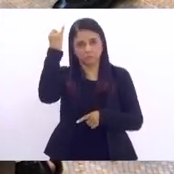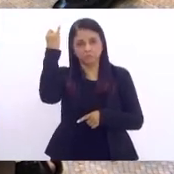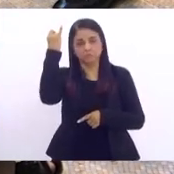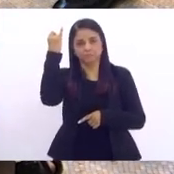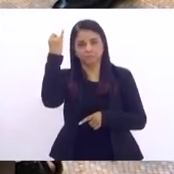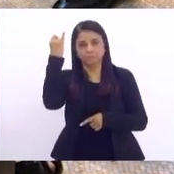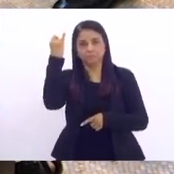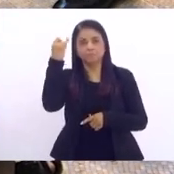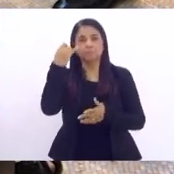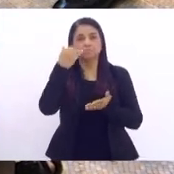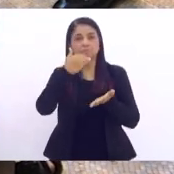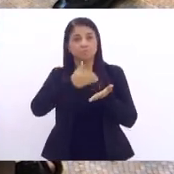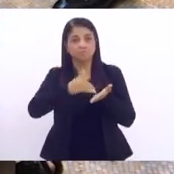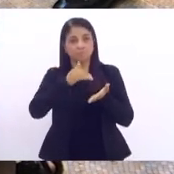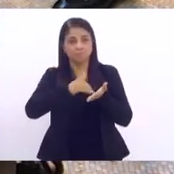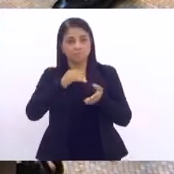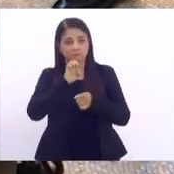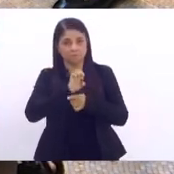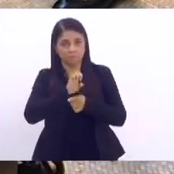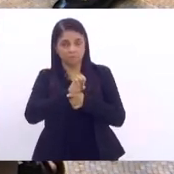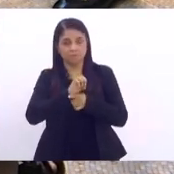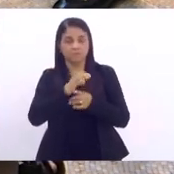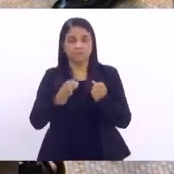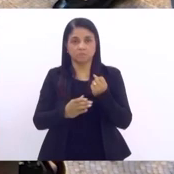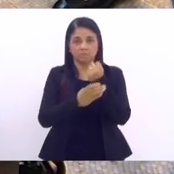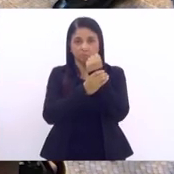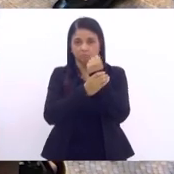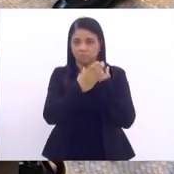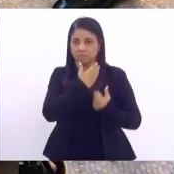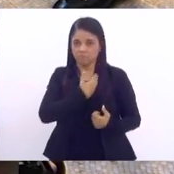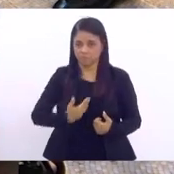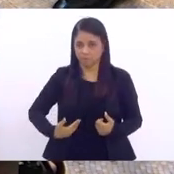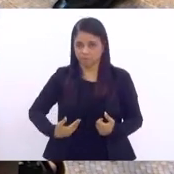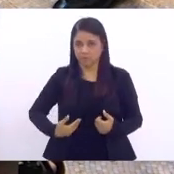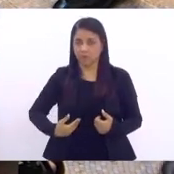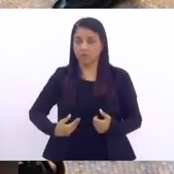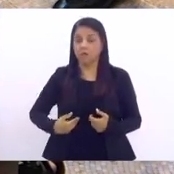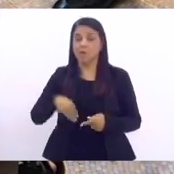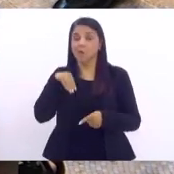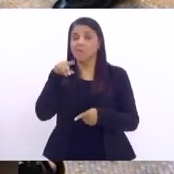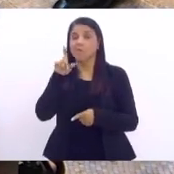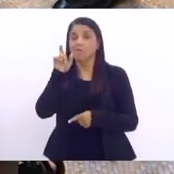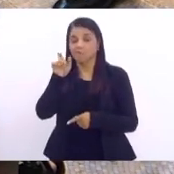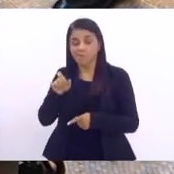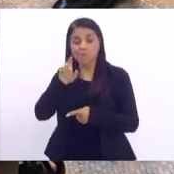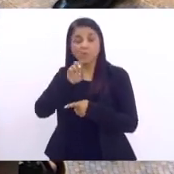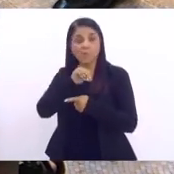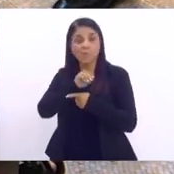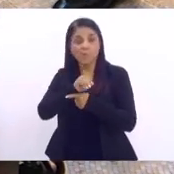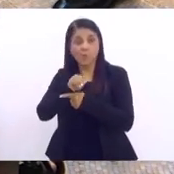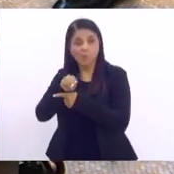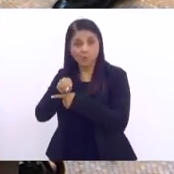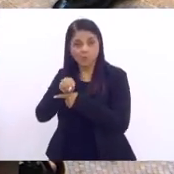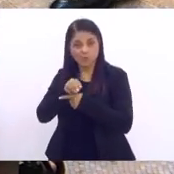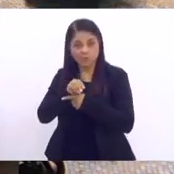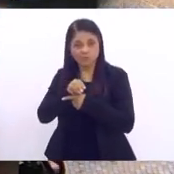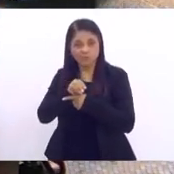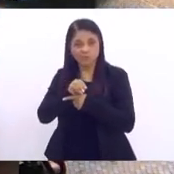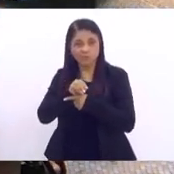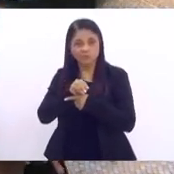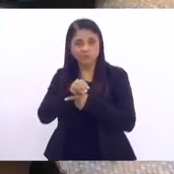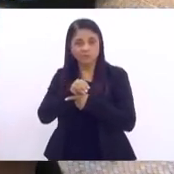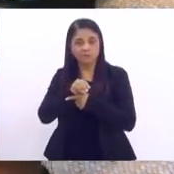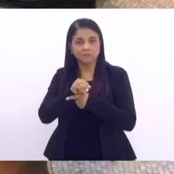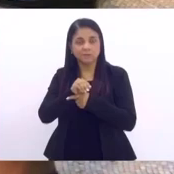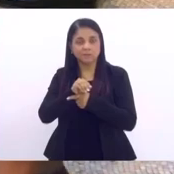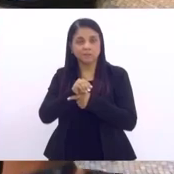de Segurança Pública, ele vai cuidar, deputado André Correia, da integração das forças